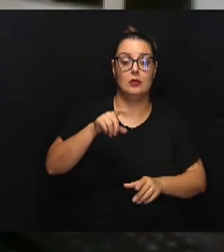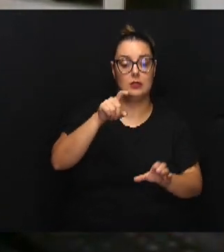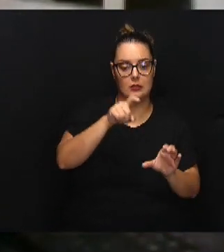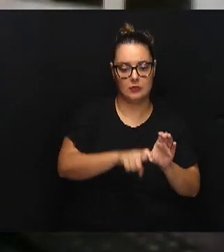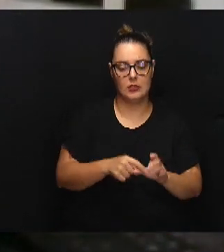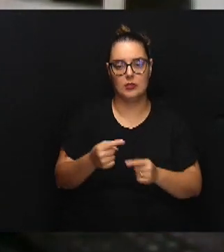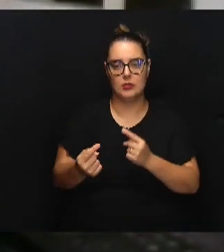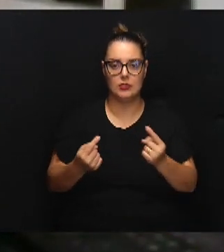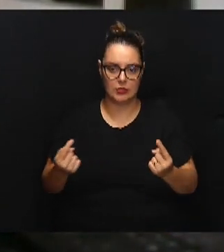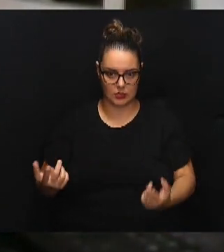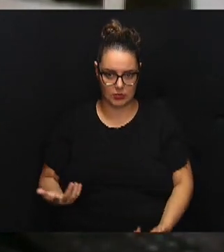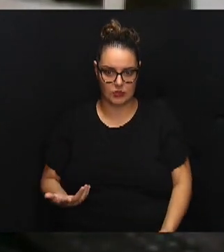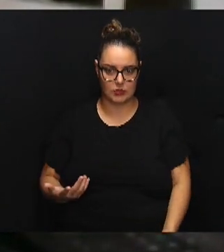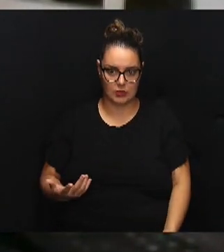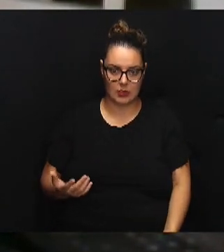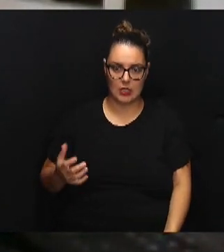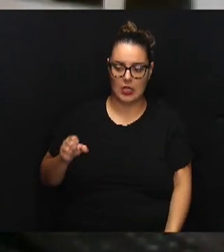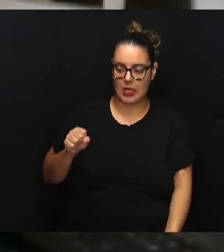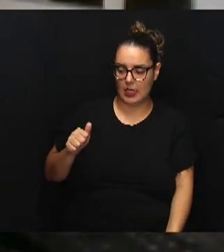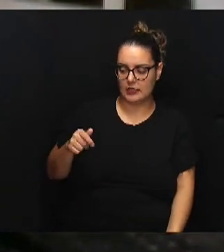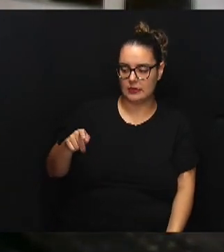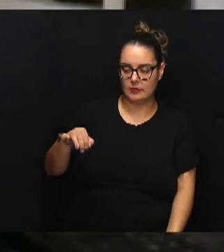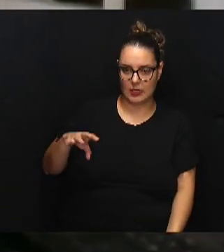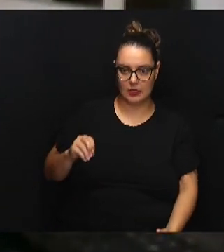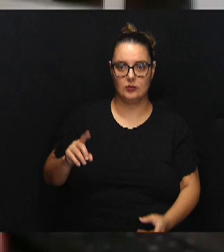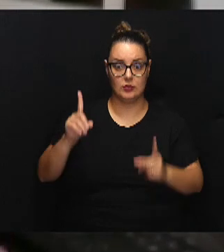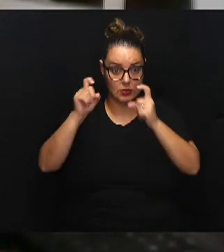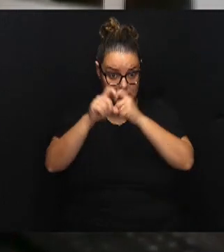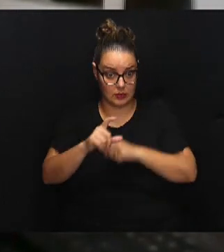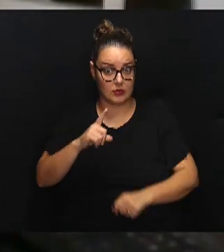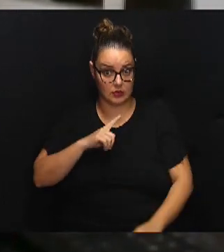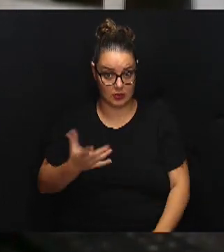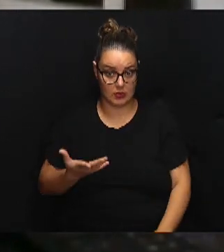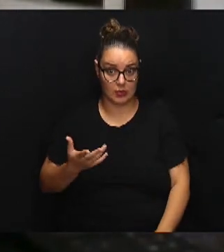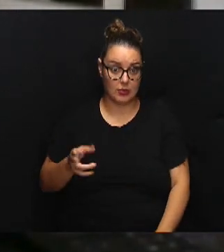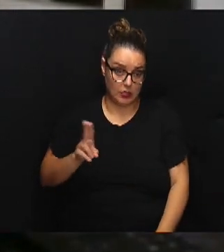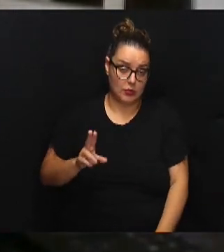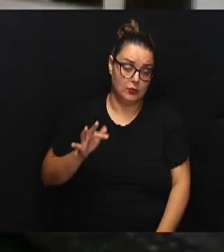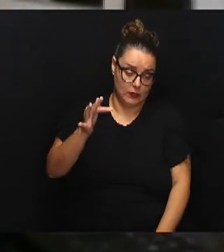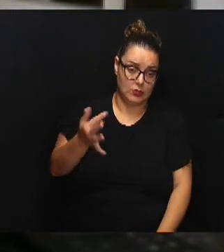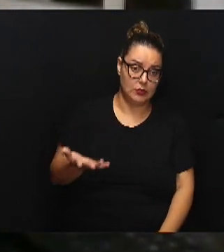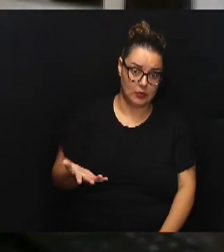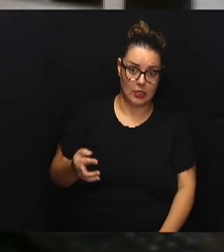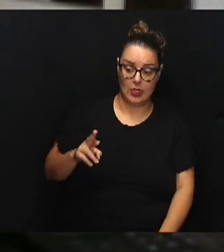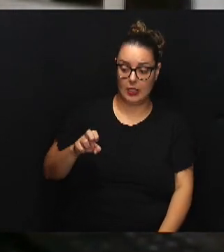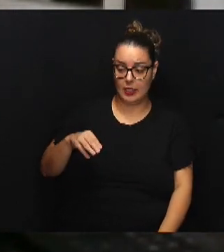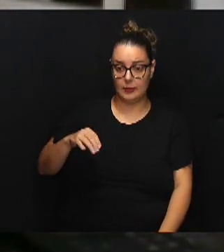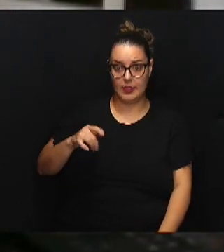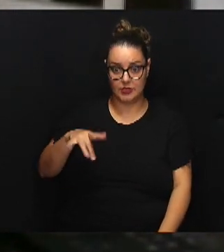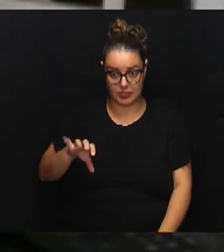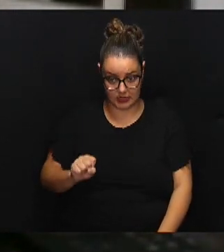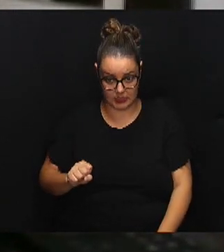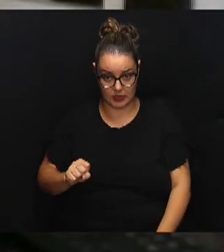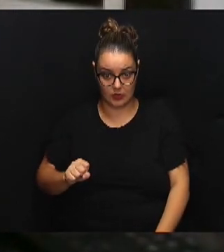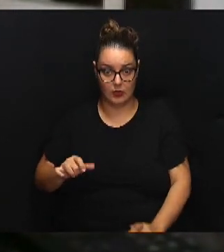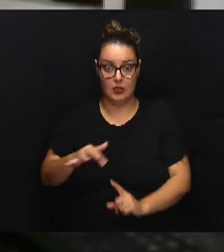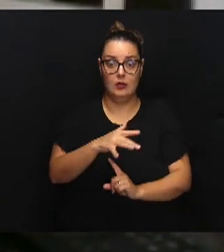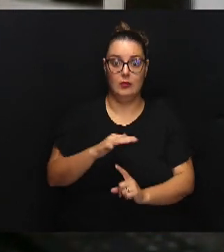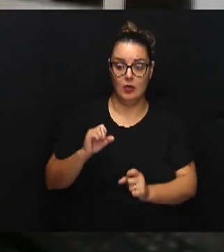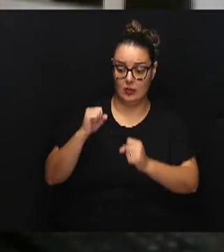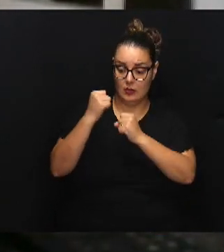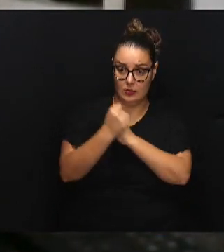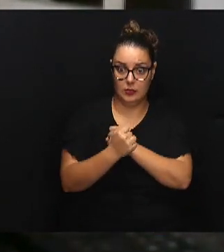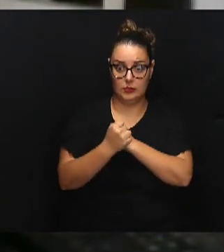cada aspecto e cada desafio que se tem, e até mesmo do uso futuro, né? Porque a remediação ambiental, além de ela proteger o